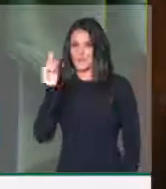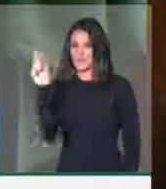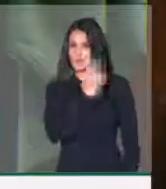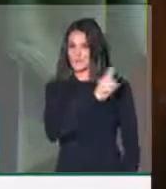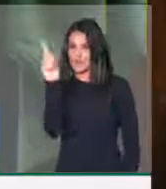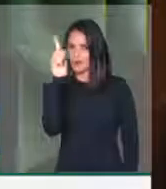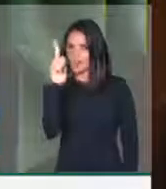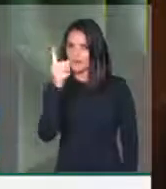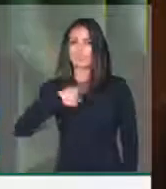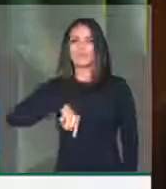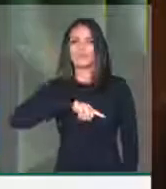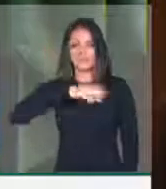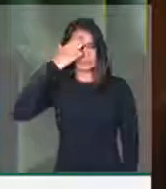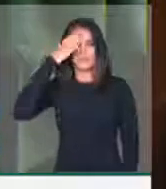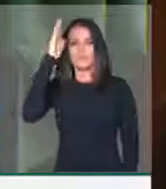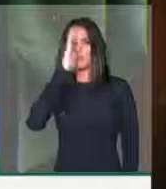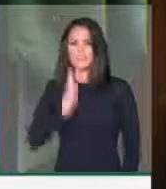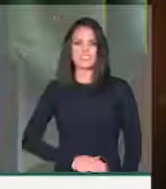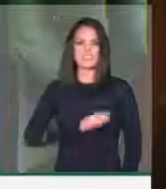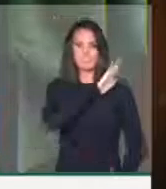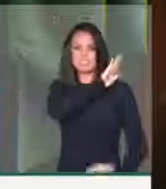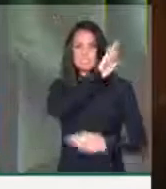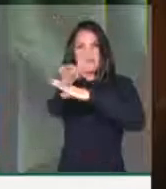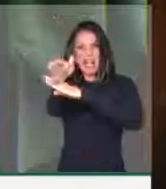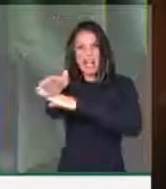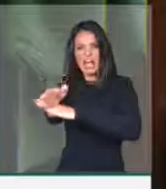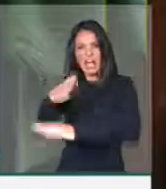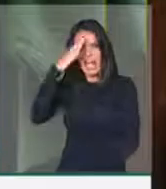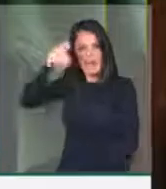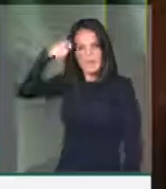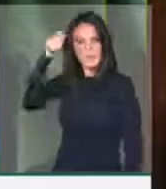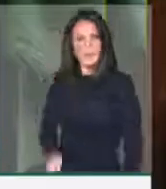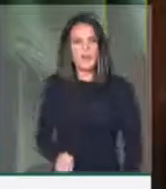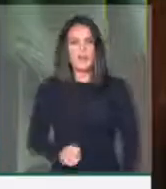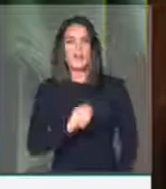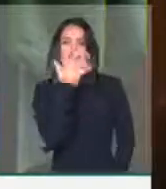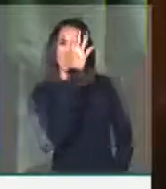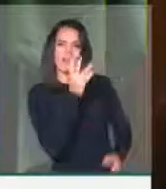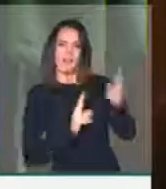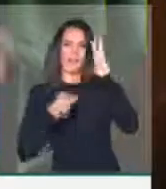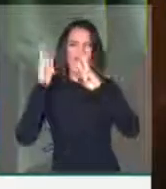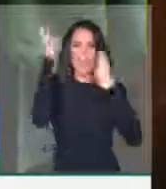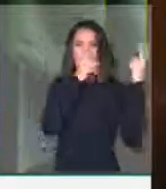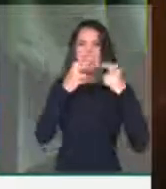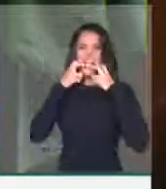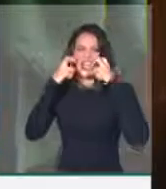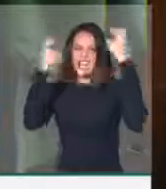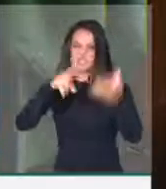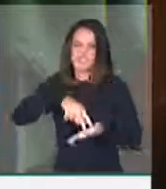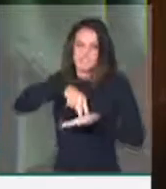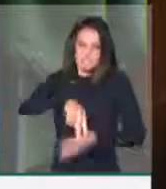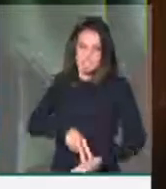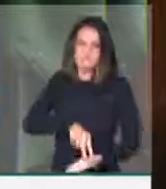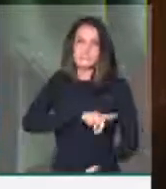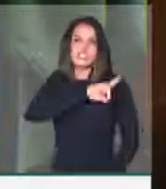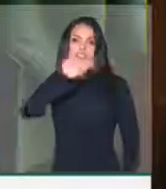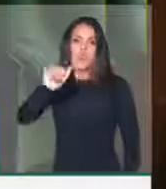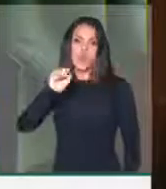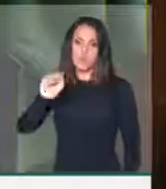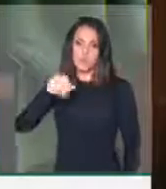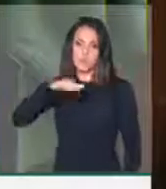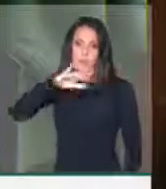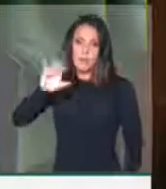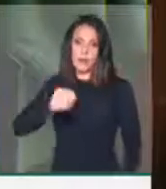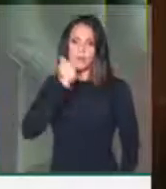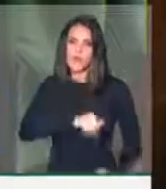intimida, porque nós sabemos que o Brasil é maior que o autoritarismo, mas tem que se expressar. O carnaval tem que ser um grito de resistência, as mulheres no 8 de março têm que ocupar as